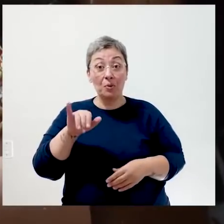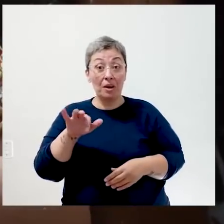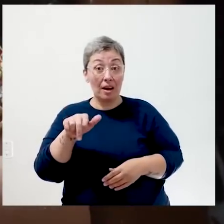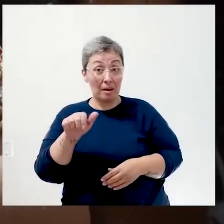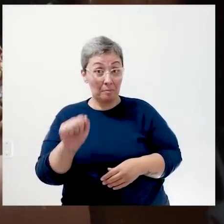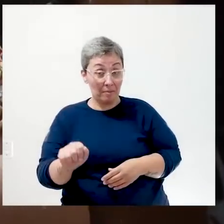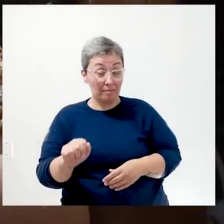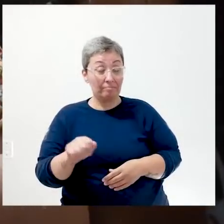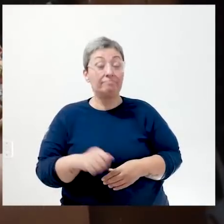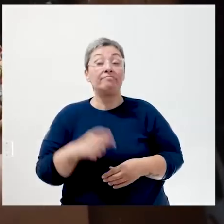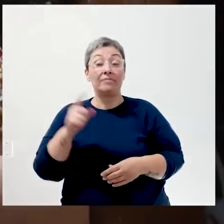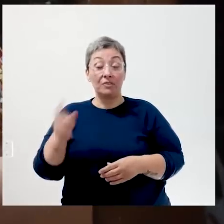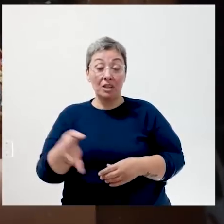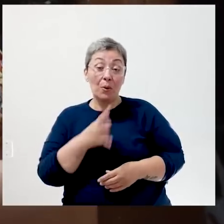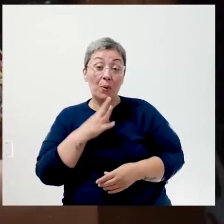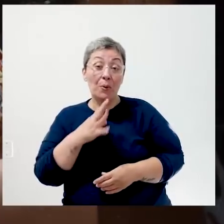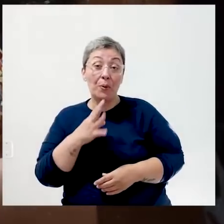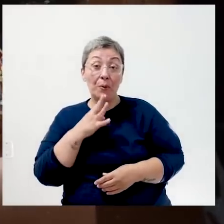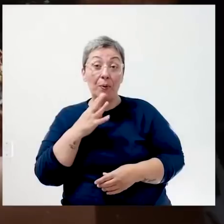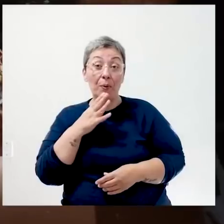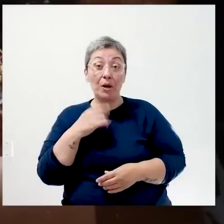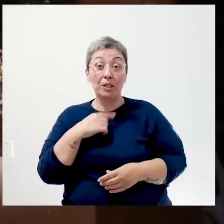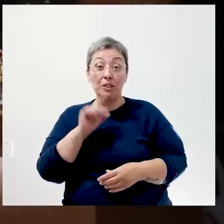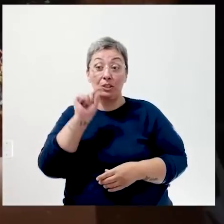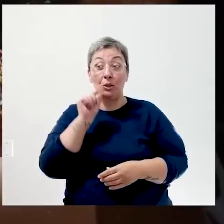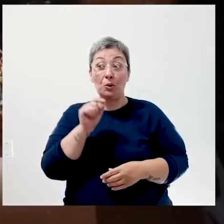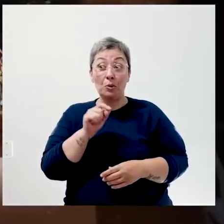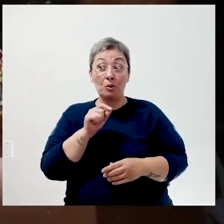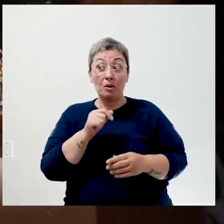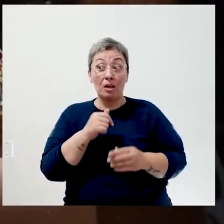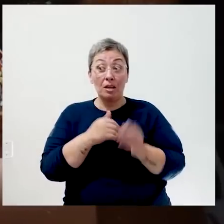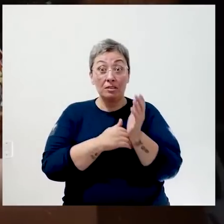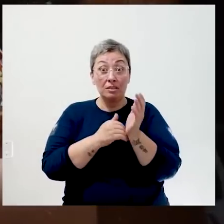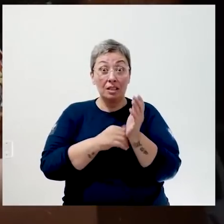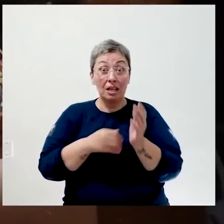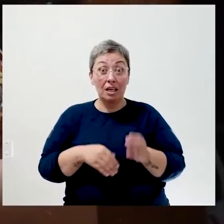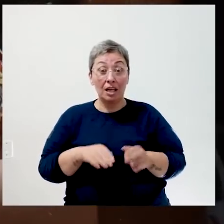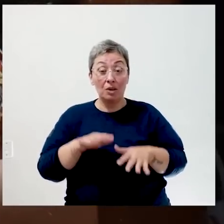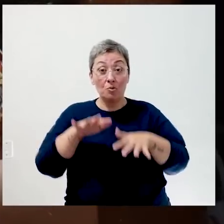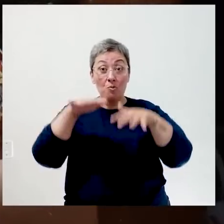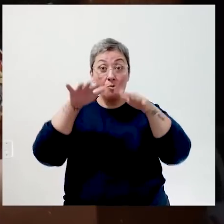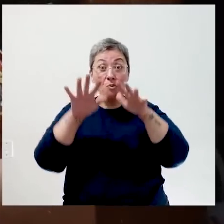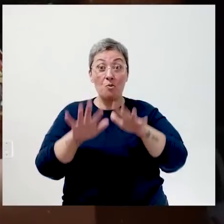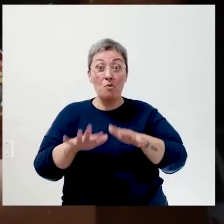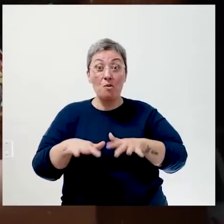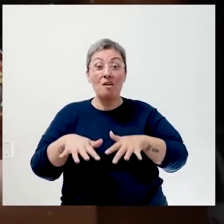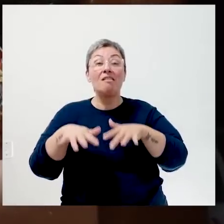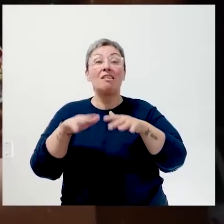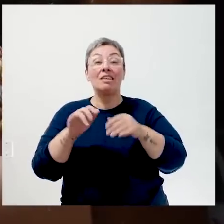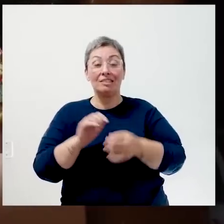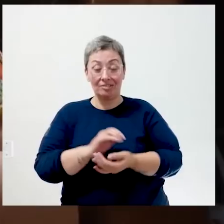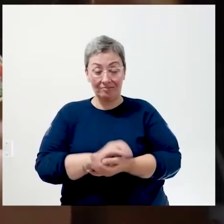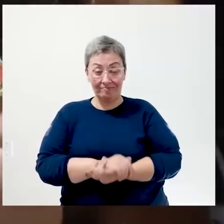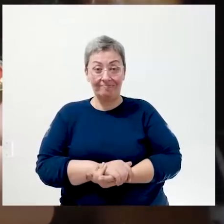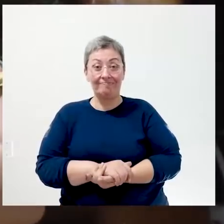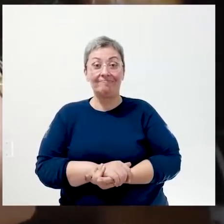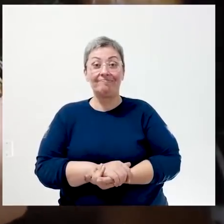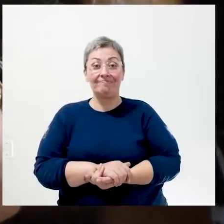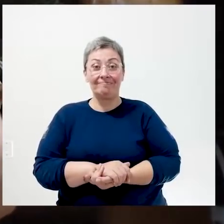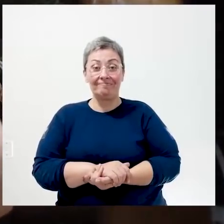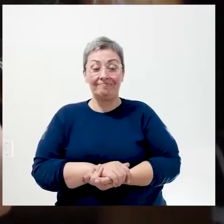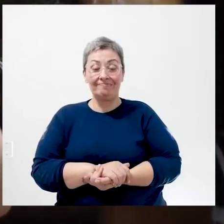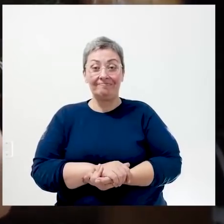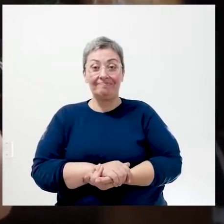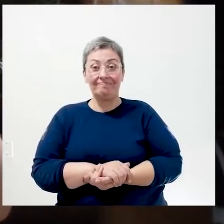rio Cuiabá, que você conhece o mistério do Pantanal.